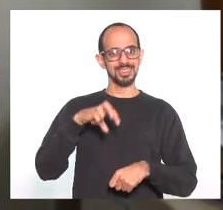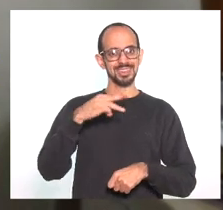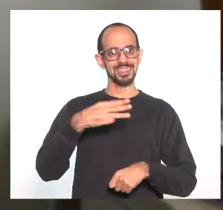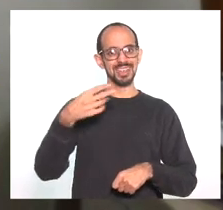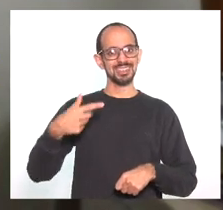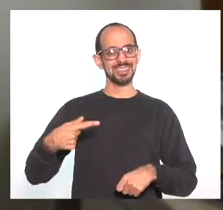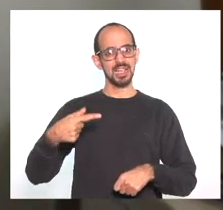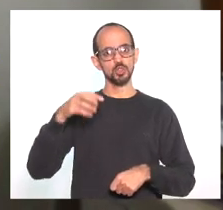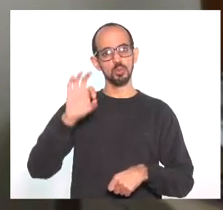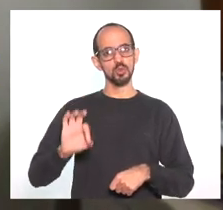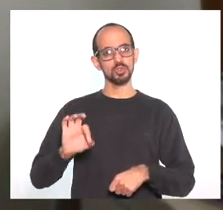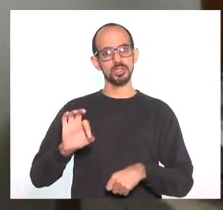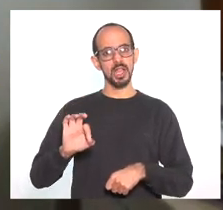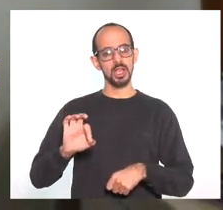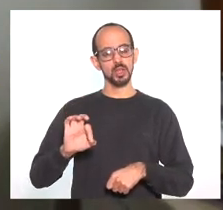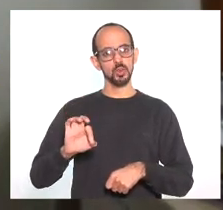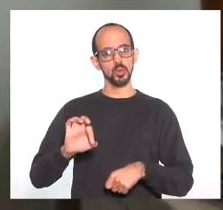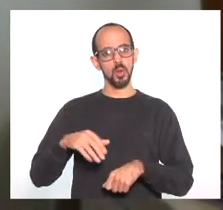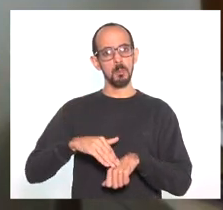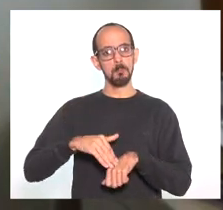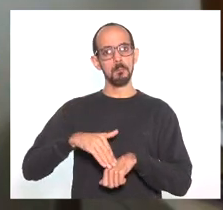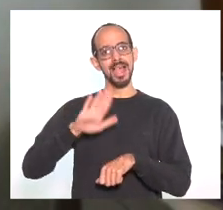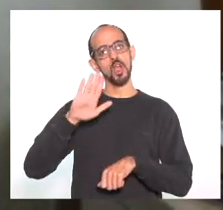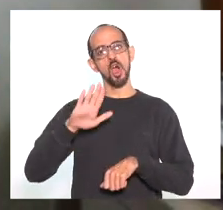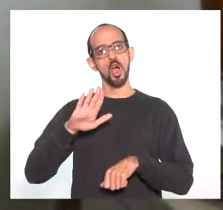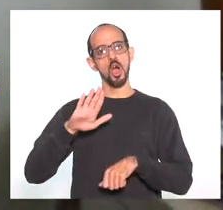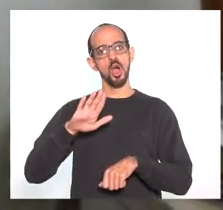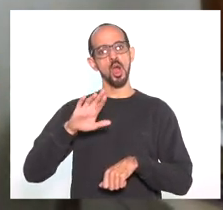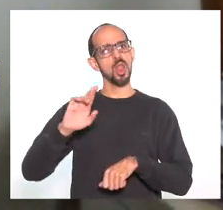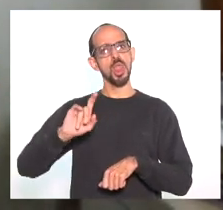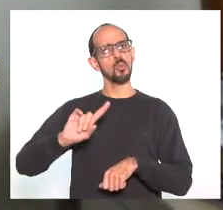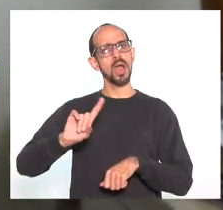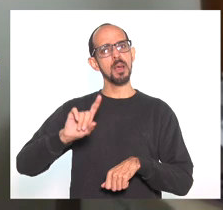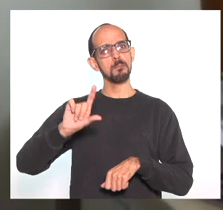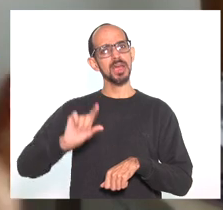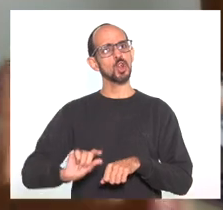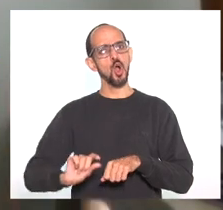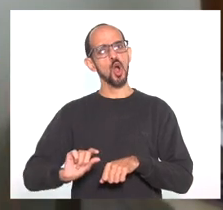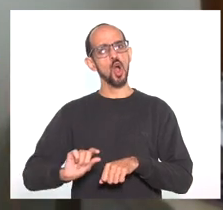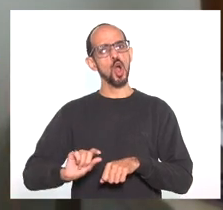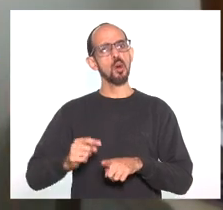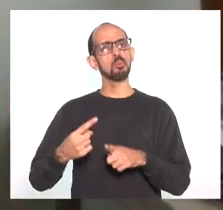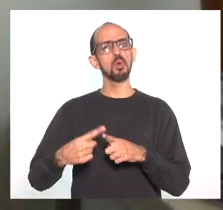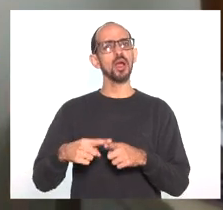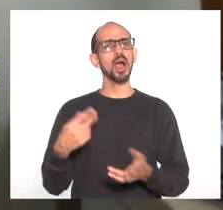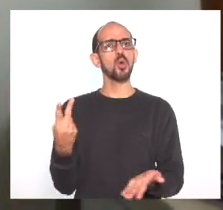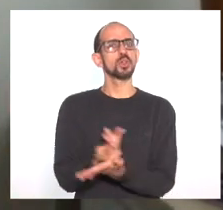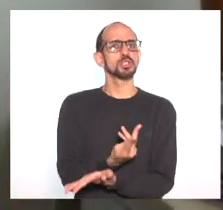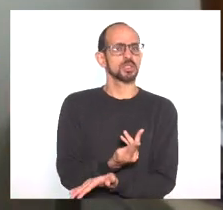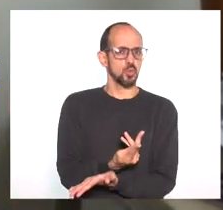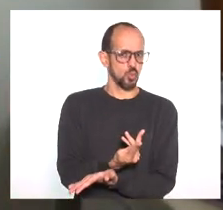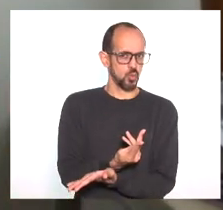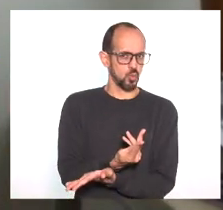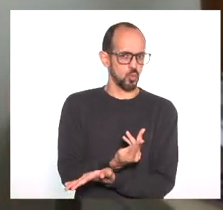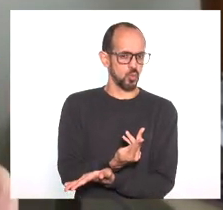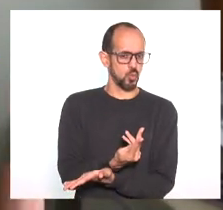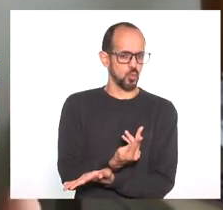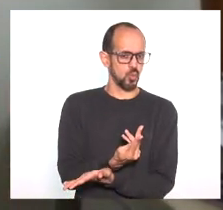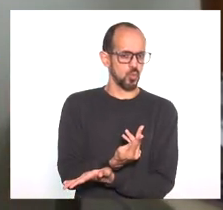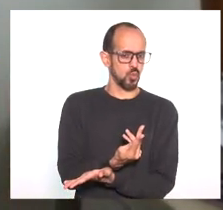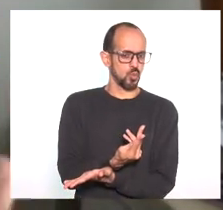37%, no mínimo, a maior, e não a menor. E por que que isso aconteceu? Porque